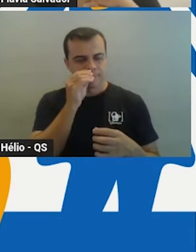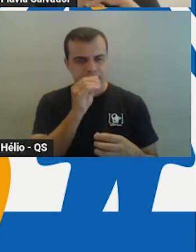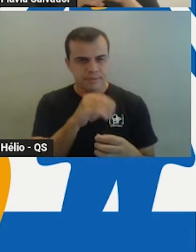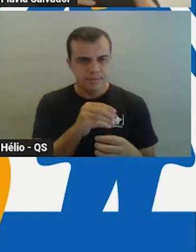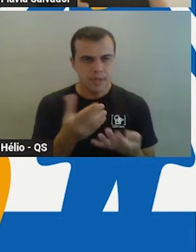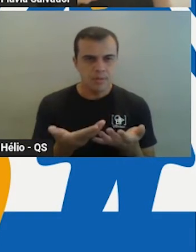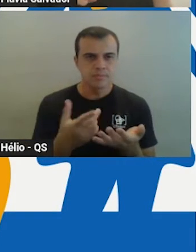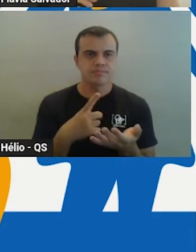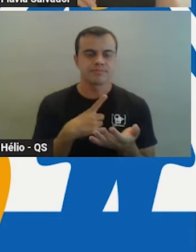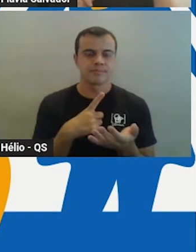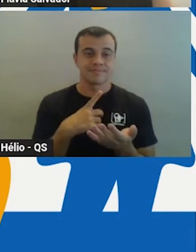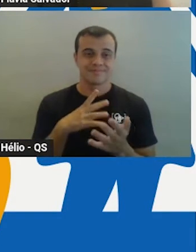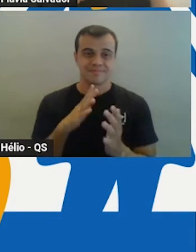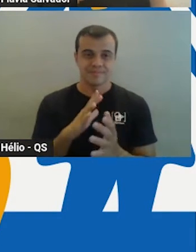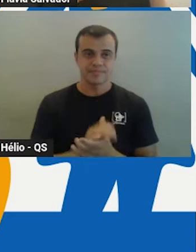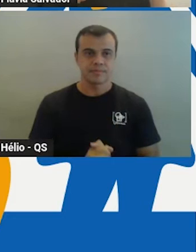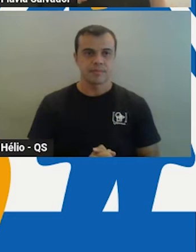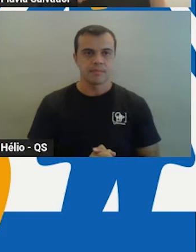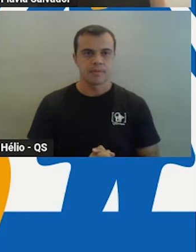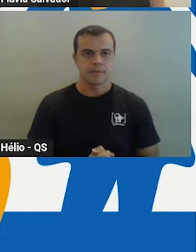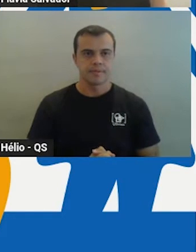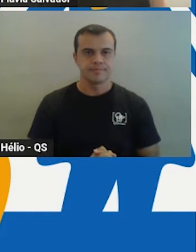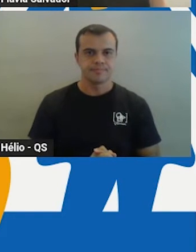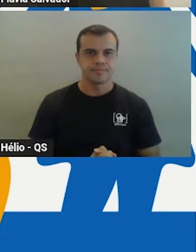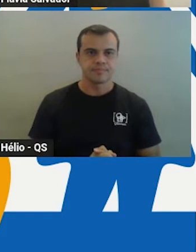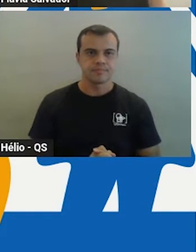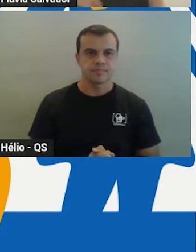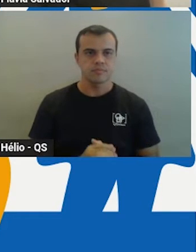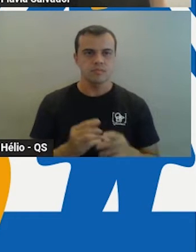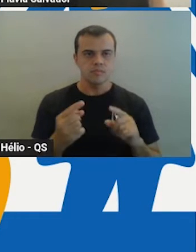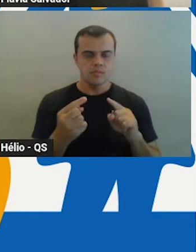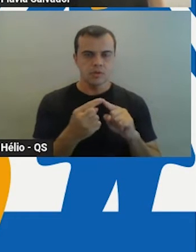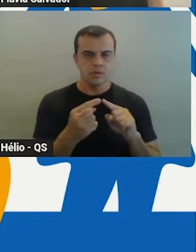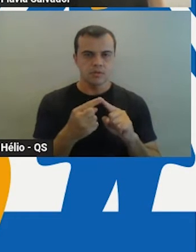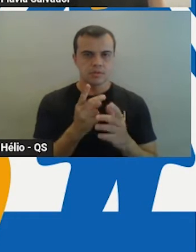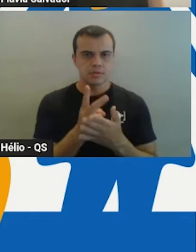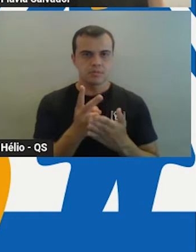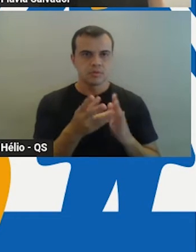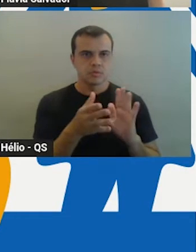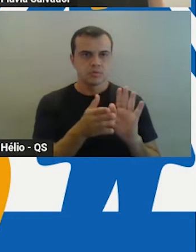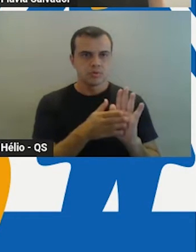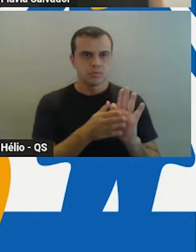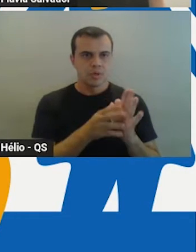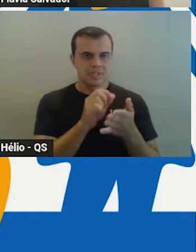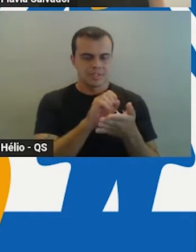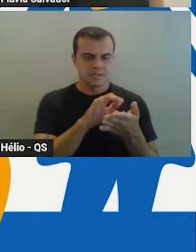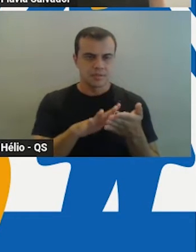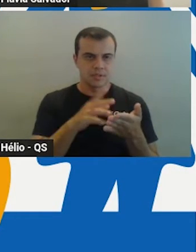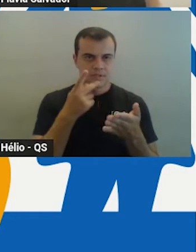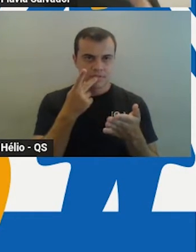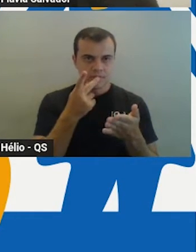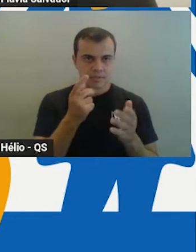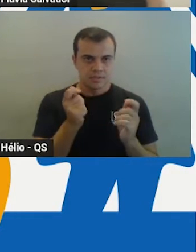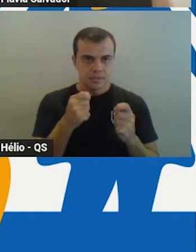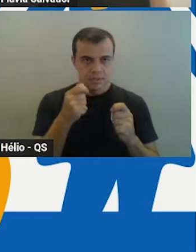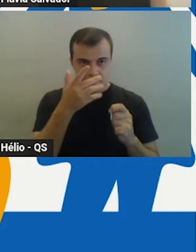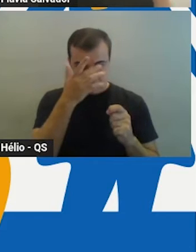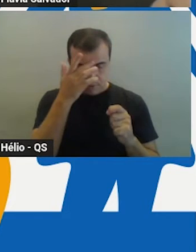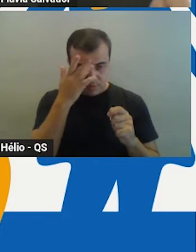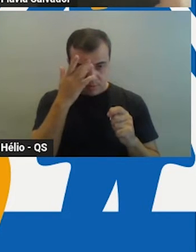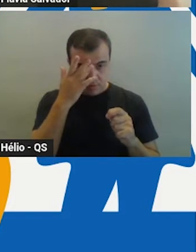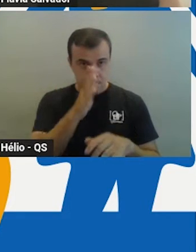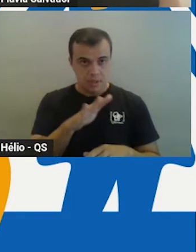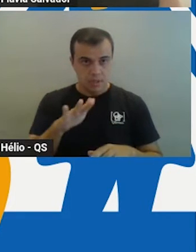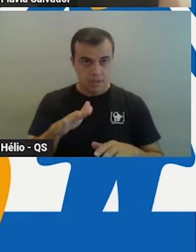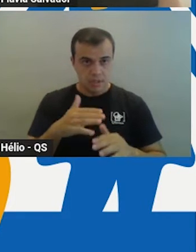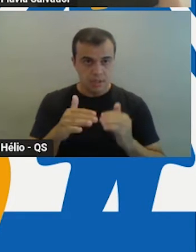preconceituosos. Mas, então, o objetivo é propor atividades que façam com que essas crianças cresçam e